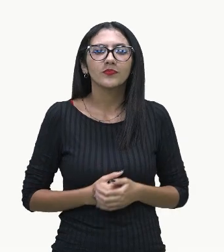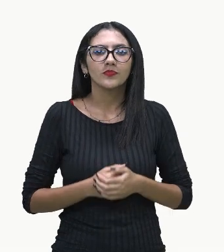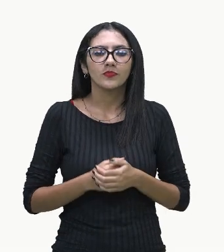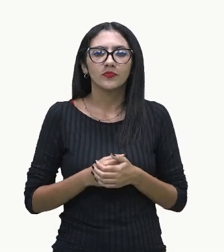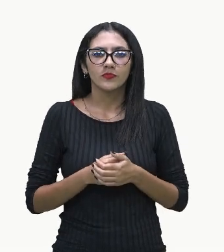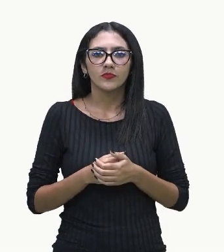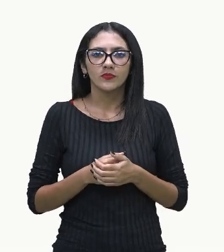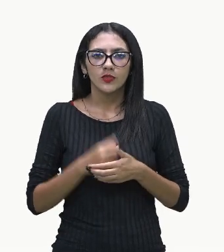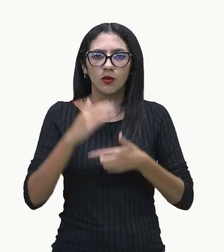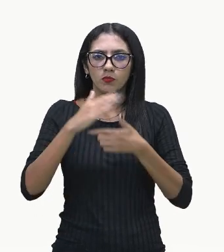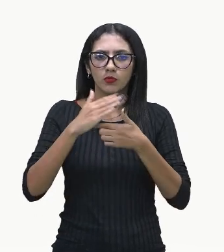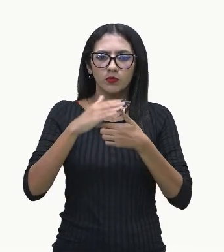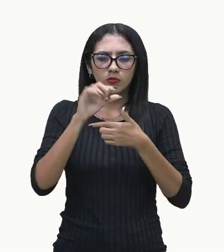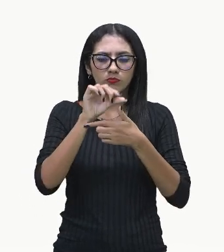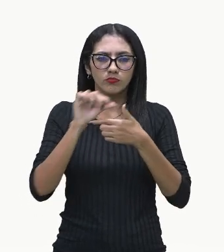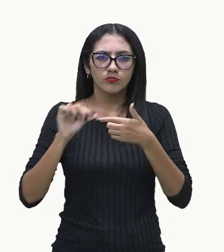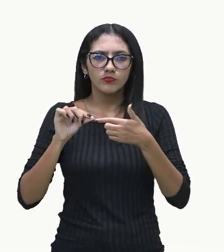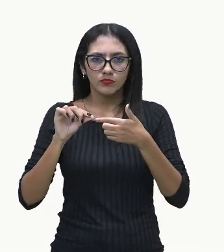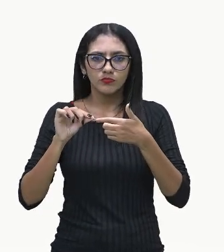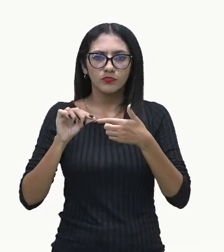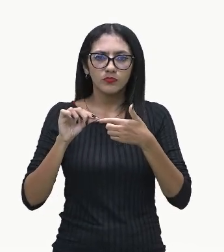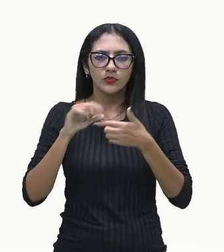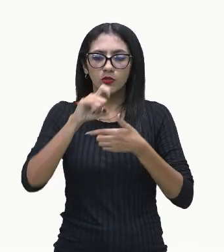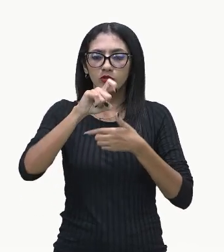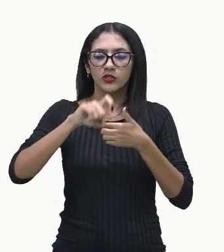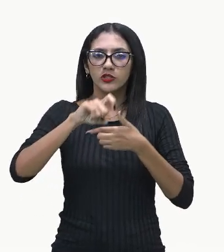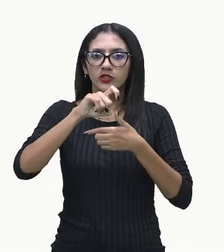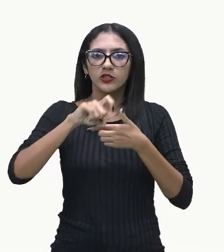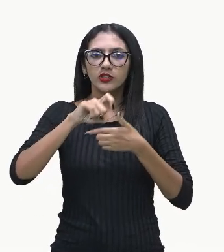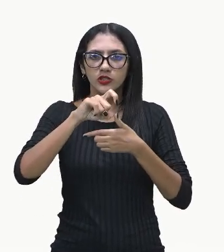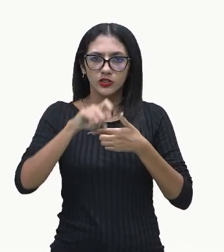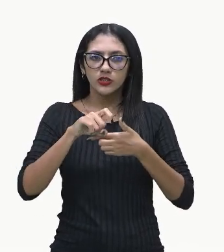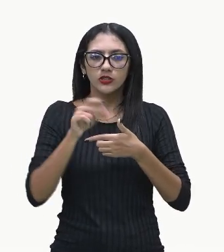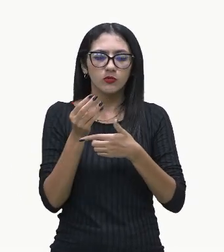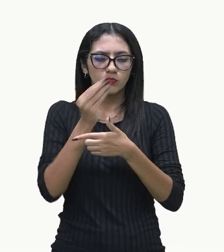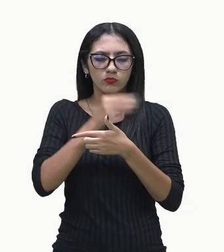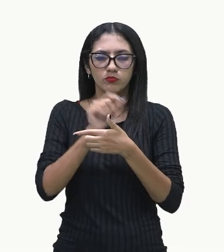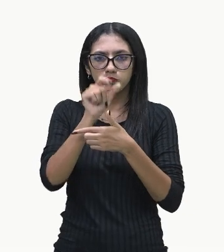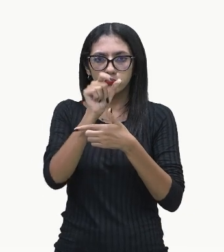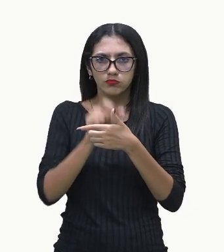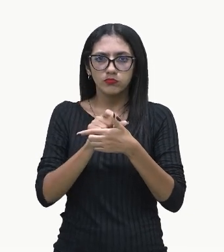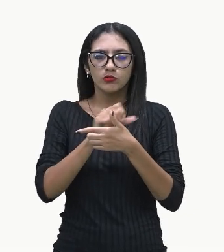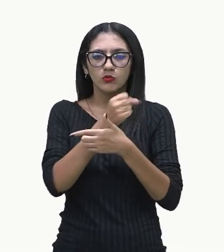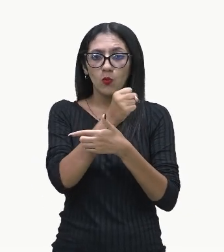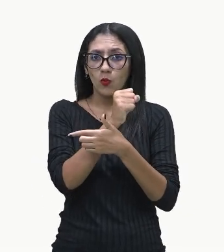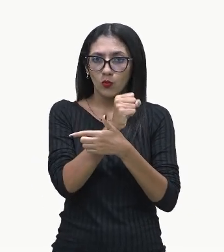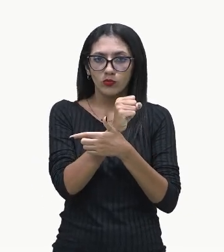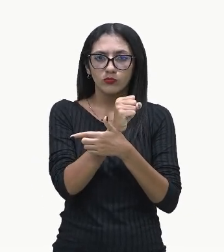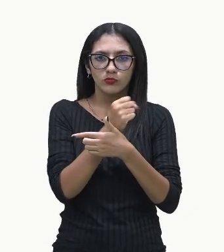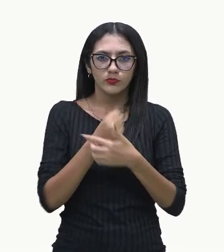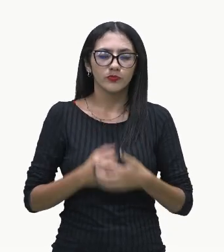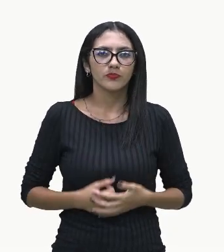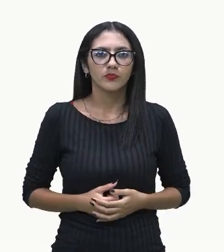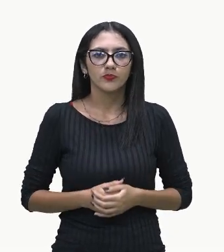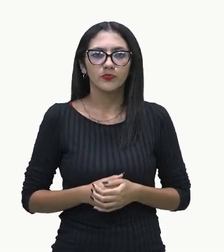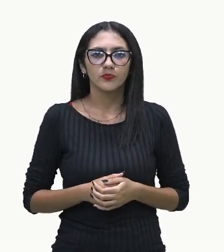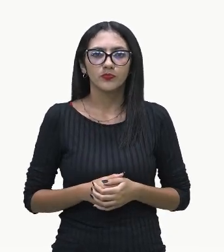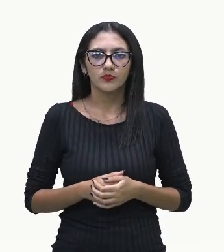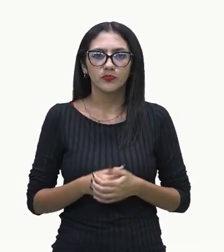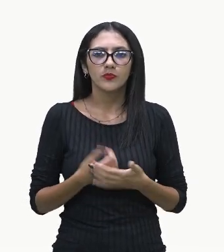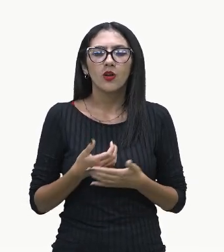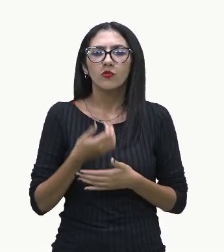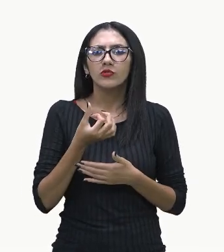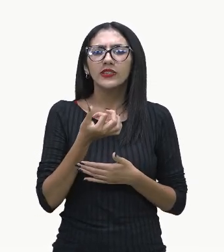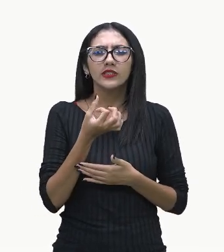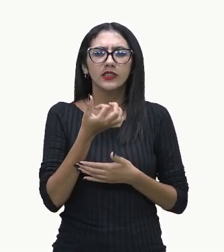que está pertinho dele. Então, X é a projeção de quem? De 8. Tudo bem? E quem é o 16?